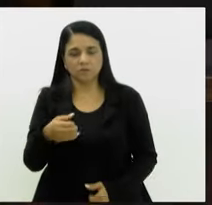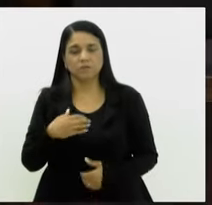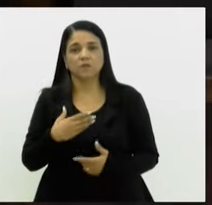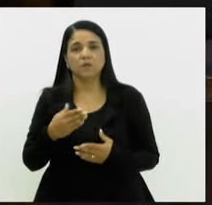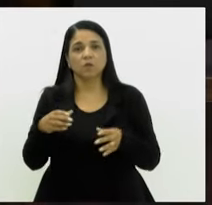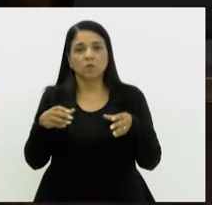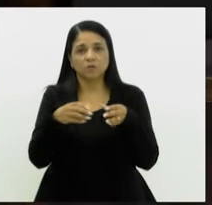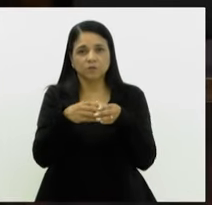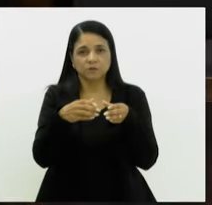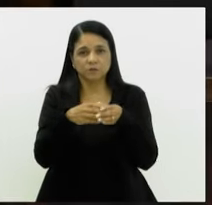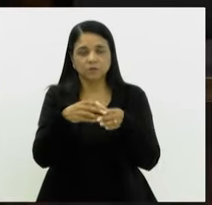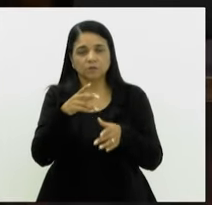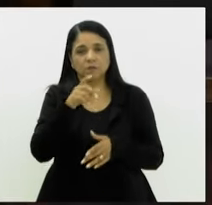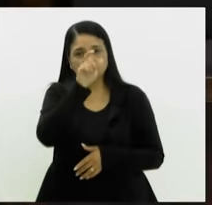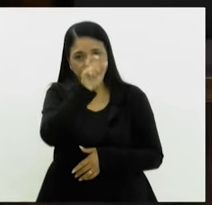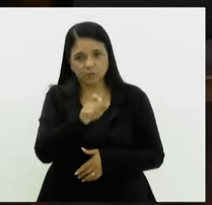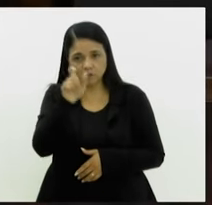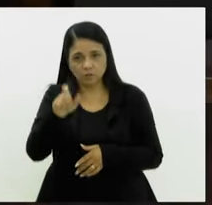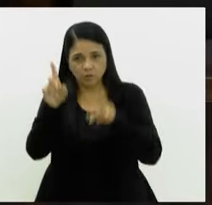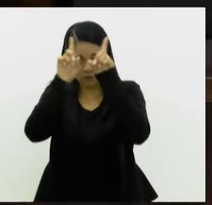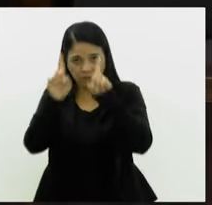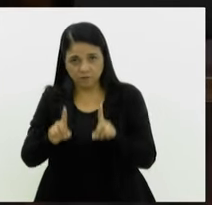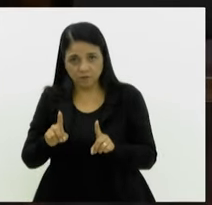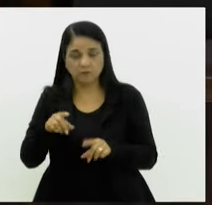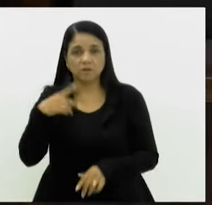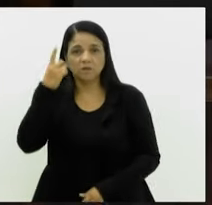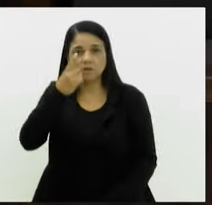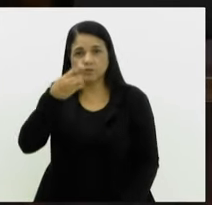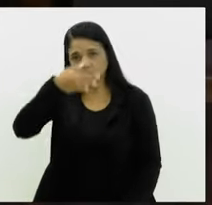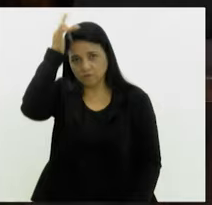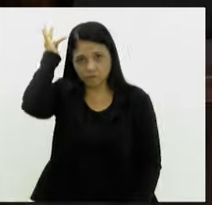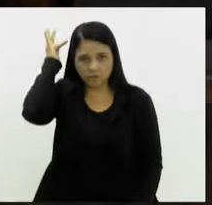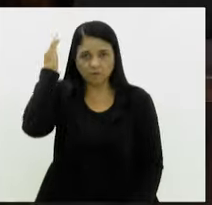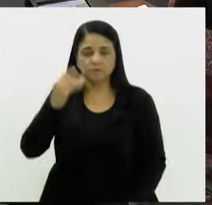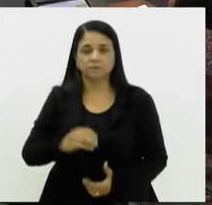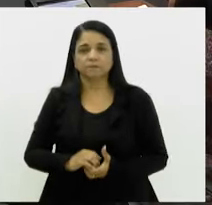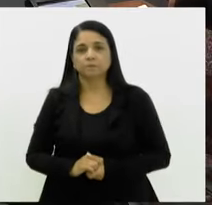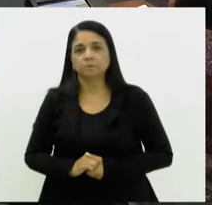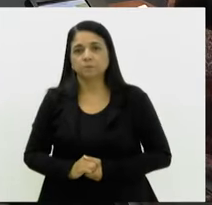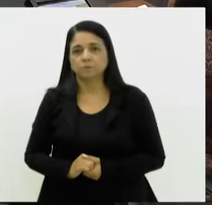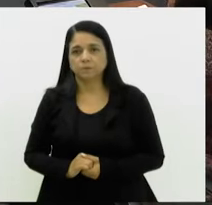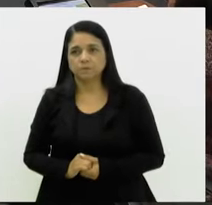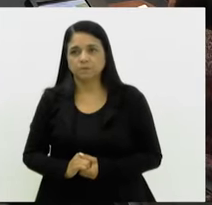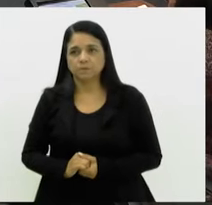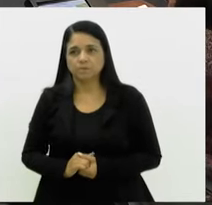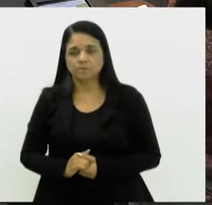Pela Comissão da Pessoa com Deficiência, deputado Fred Pacheco.